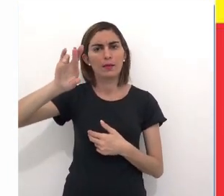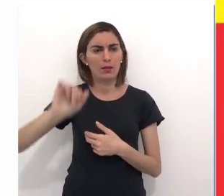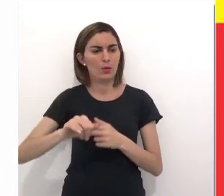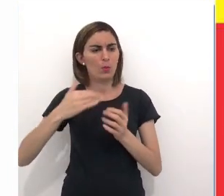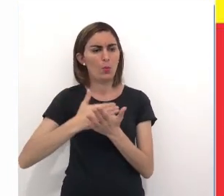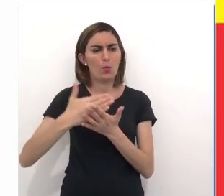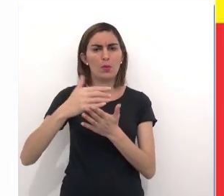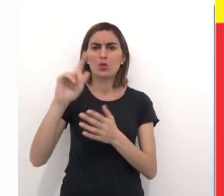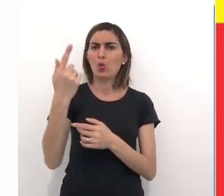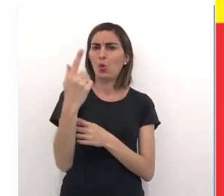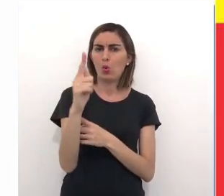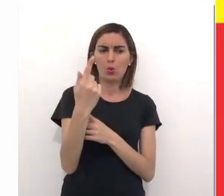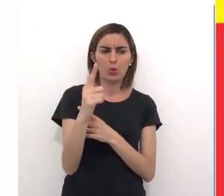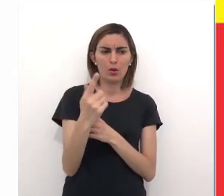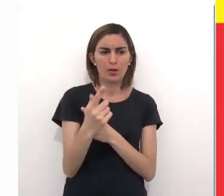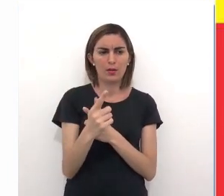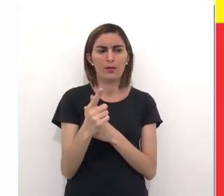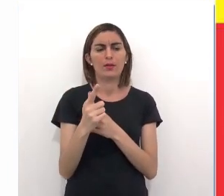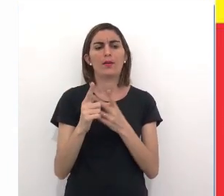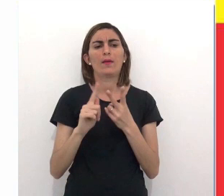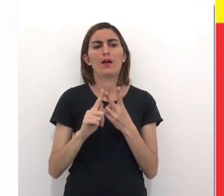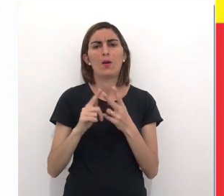partiram de Goiânia,